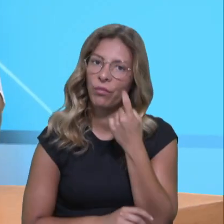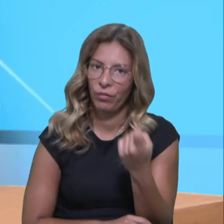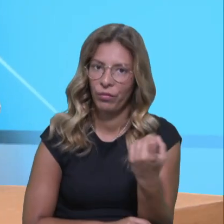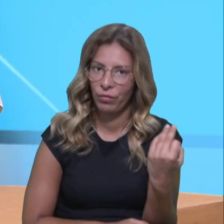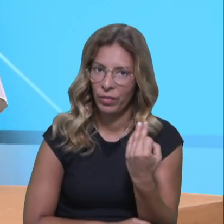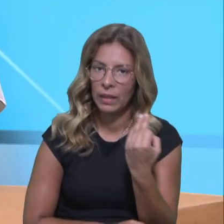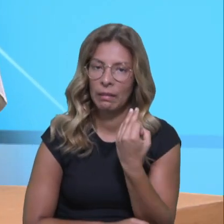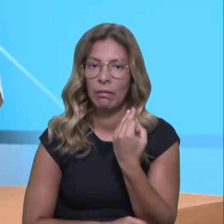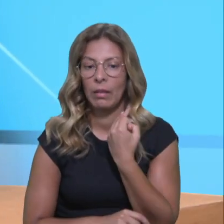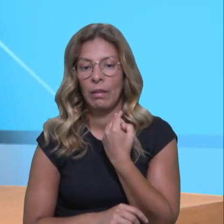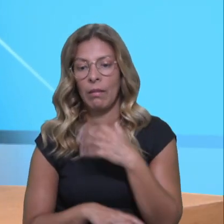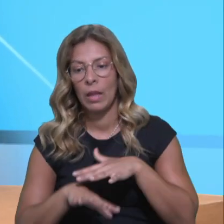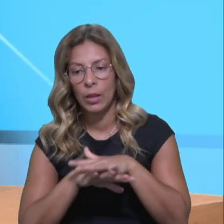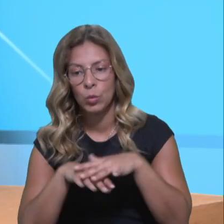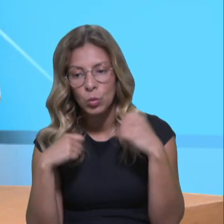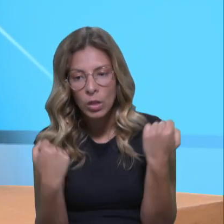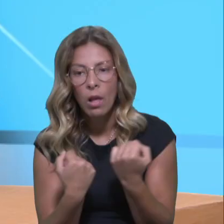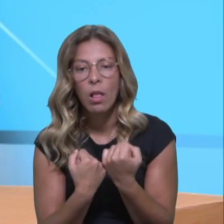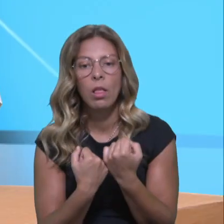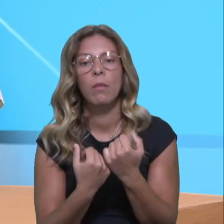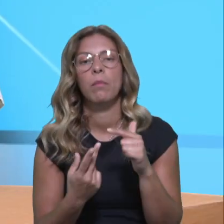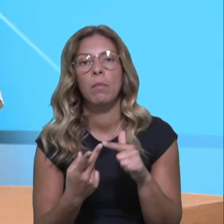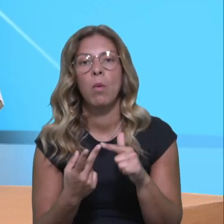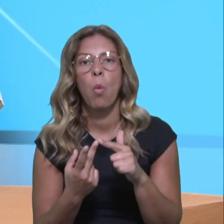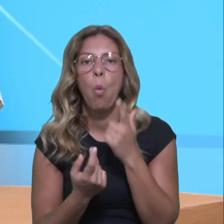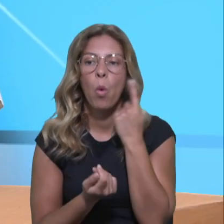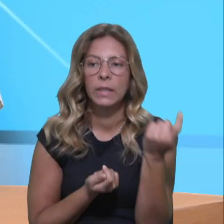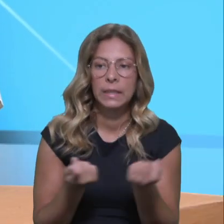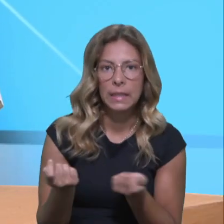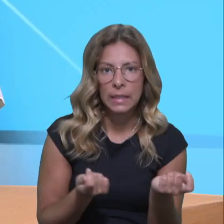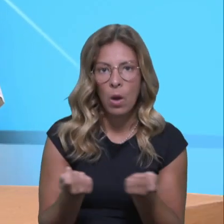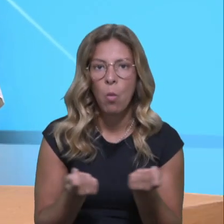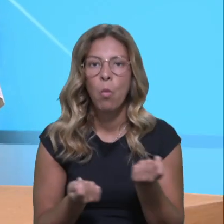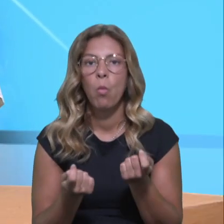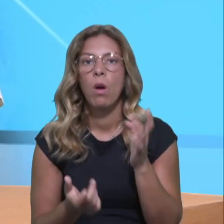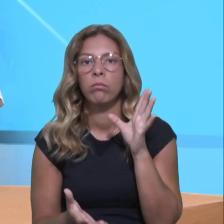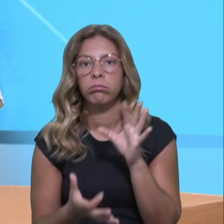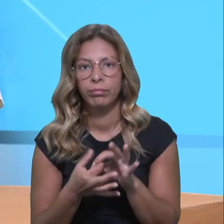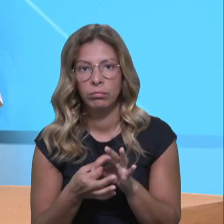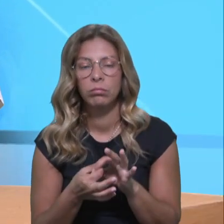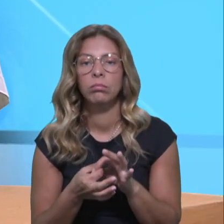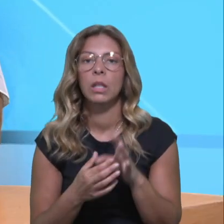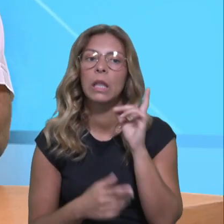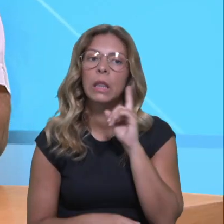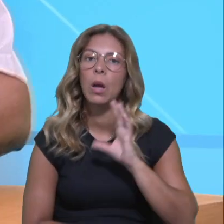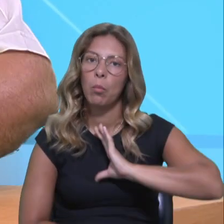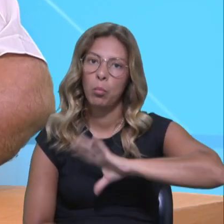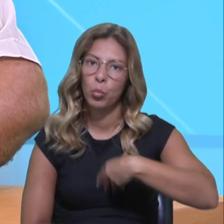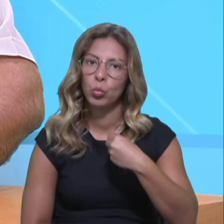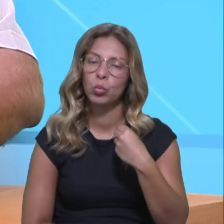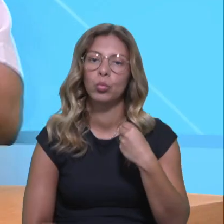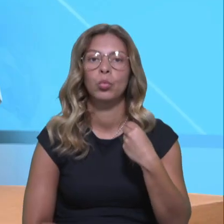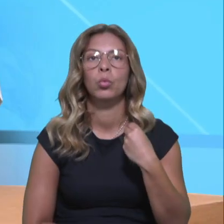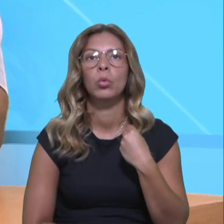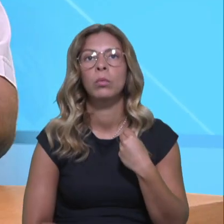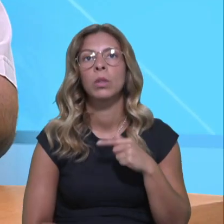redes sociais iniciativas que se estão a organizar nas diversas comunidades cristãs para celebrar o Dia Mundial dos Idosos. Eu creio que isso é